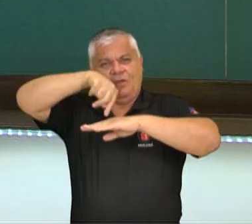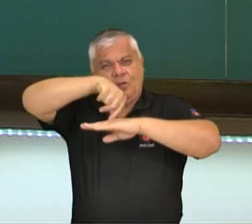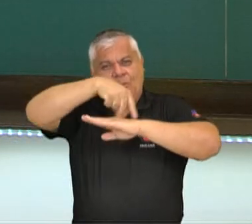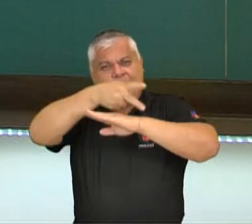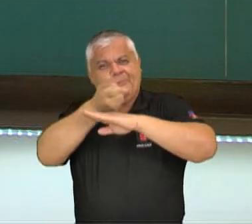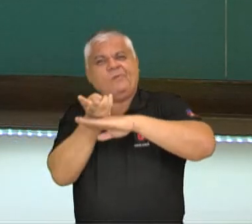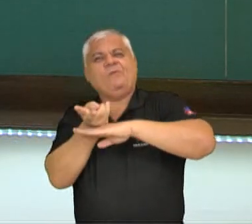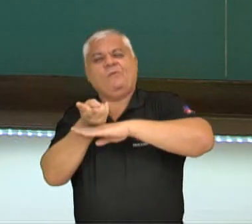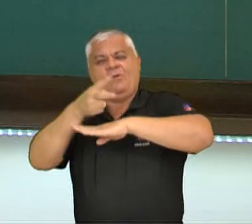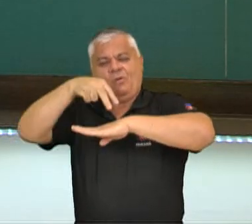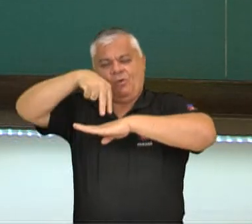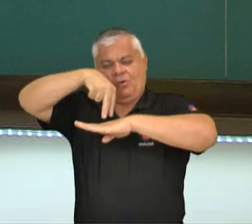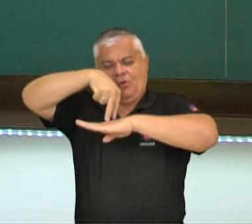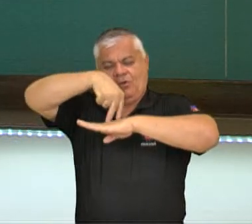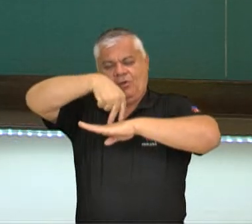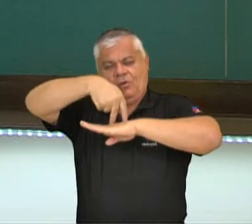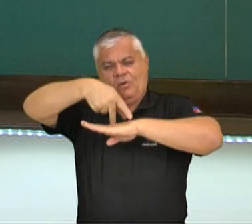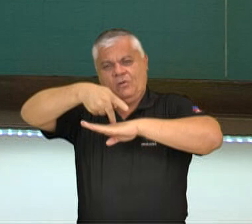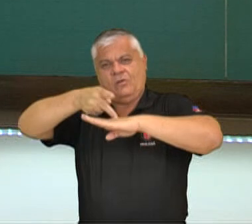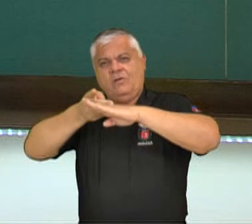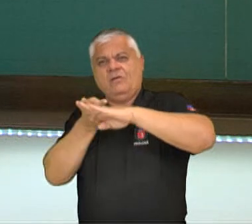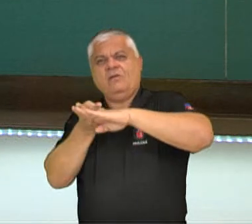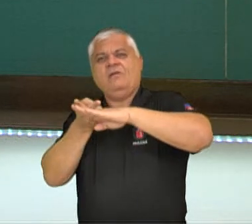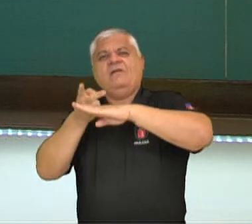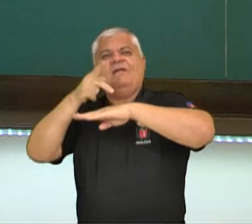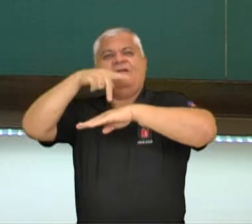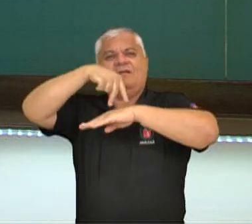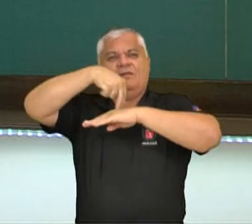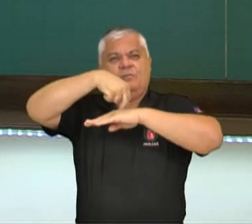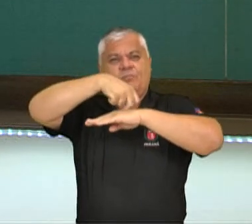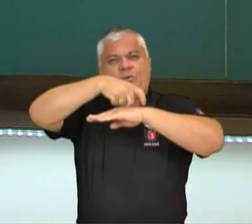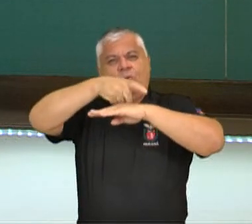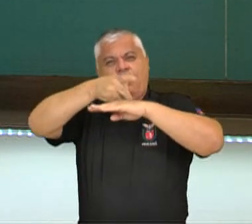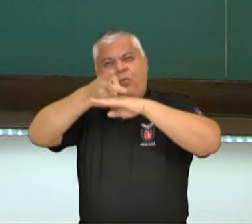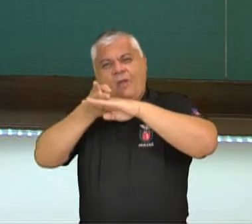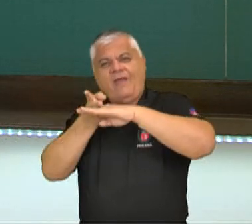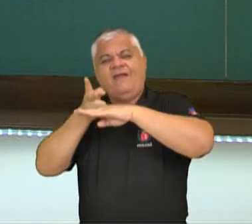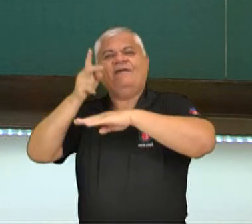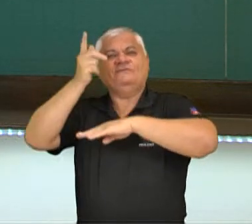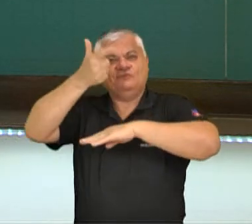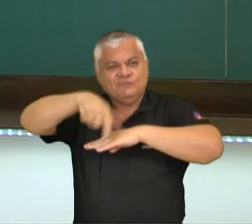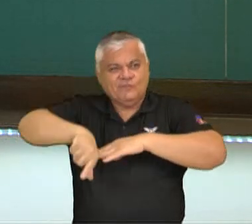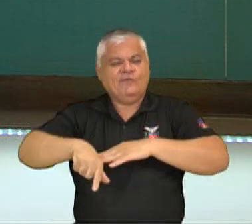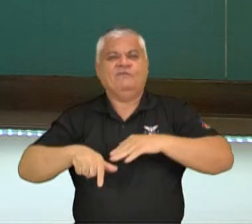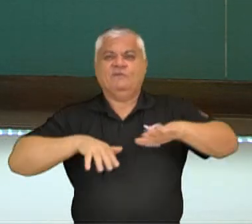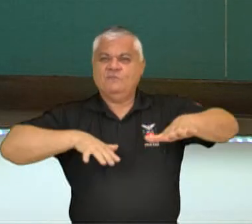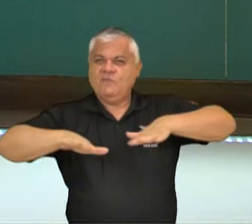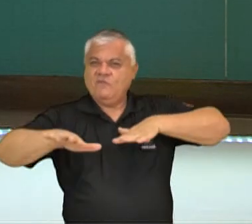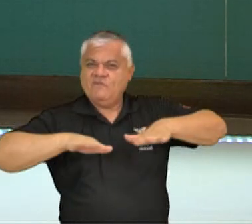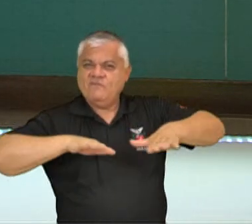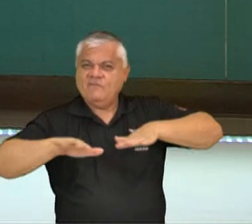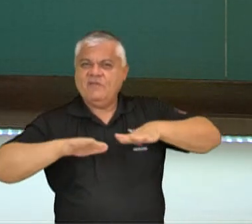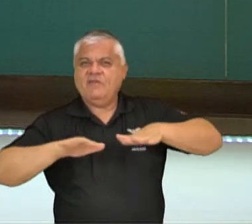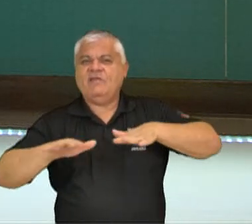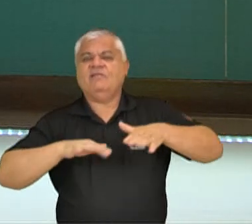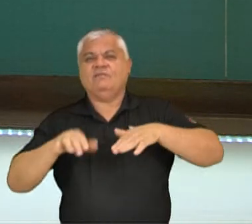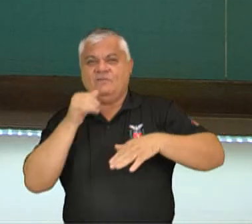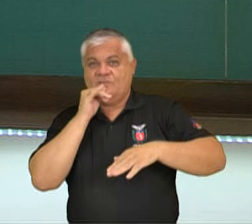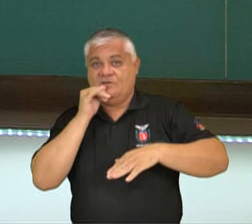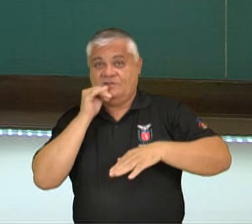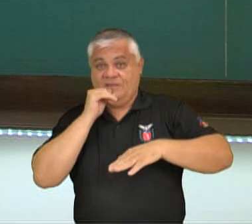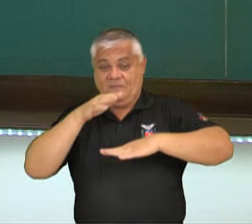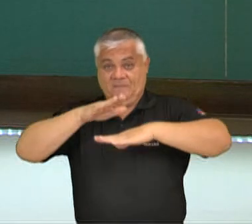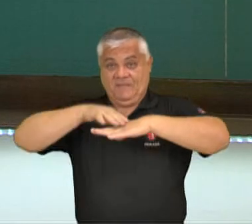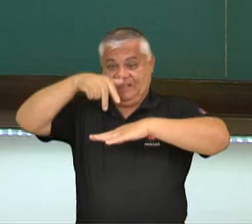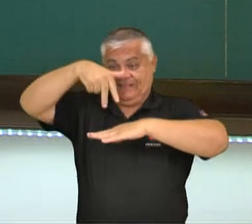praticante agacha-se sobre a perna da frente. Então, novamente, a gente está pensando na ginga. Eu tenho a minha perna do recuo, a perna